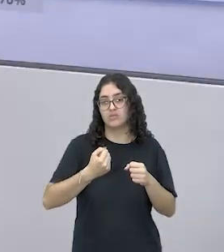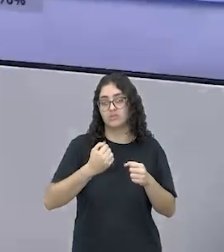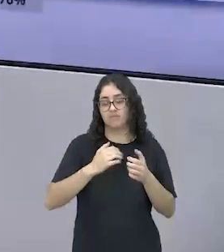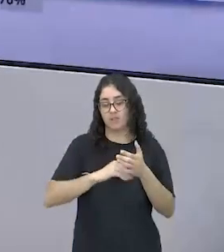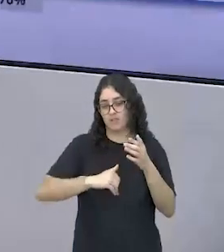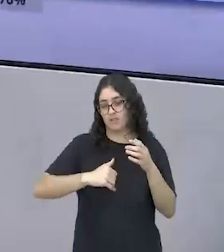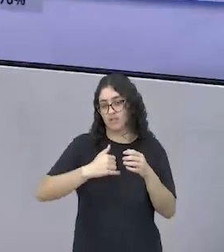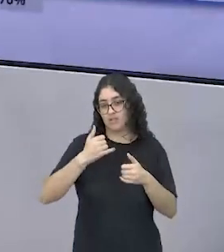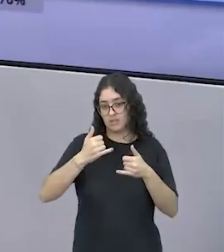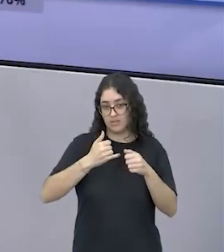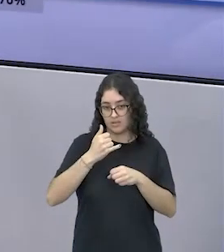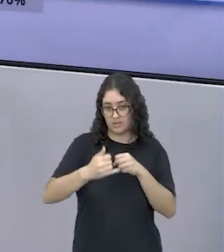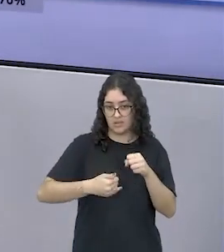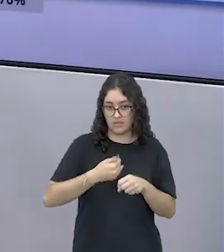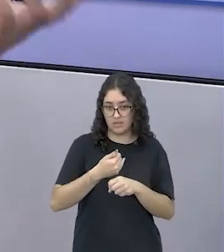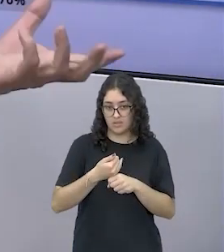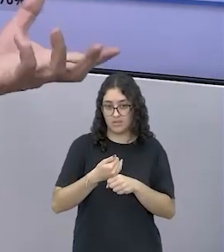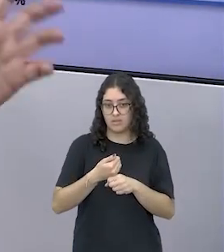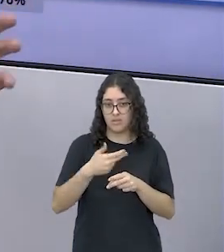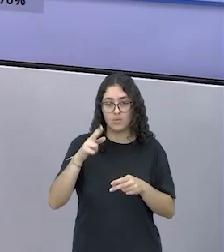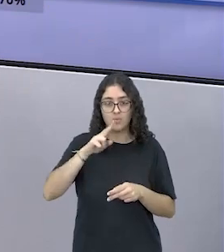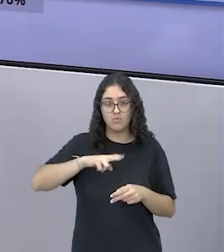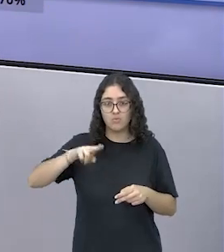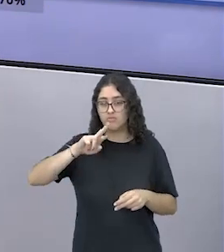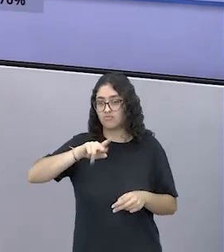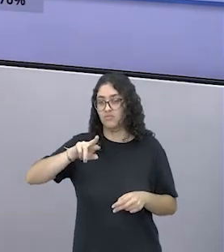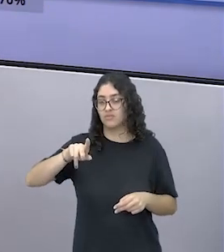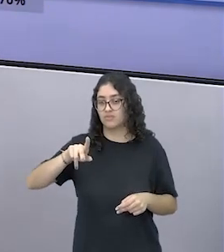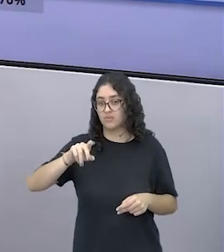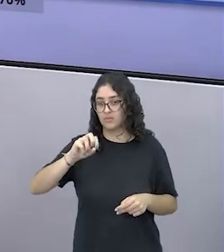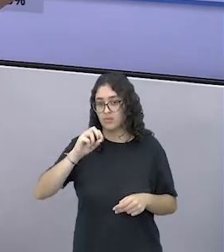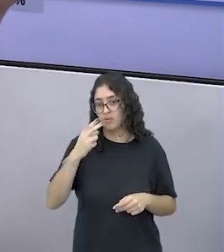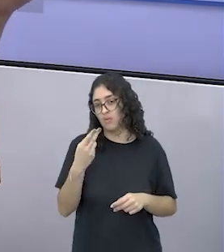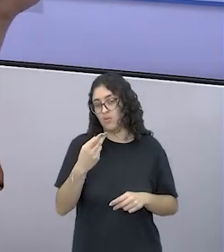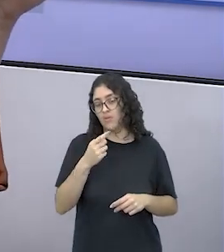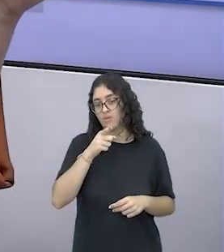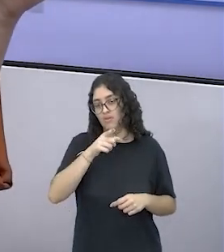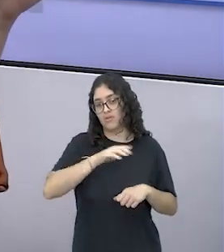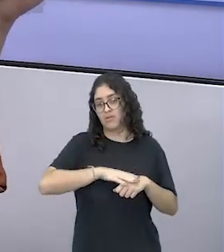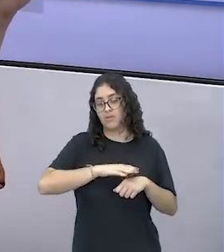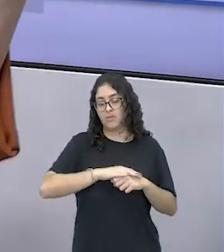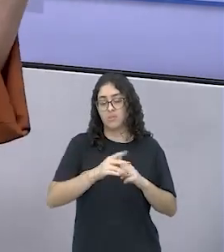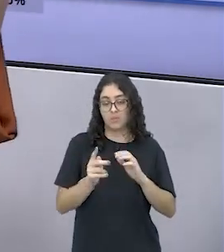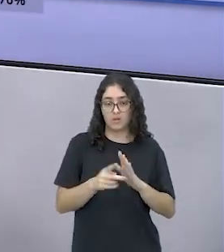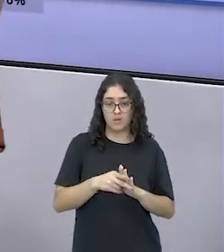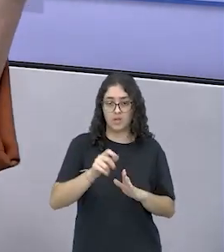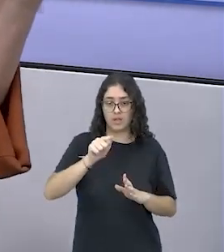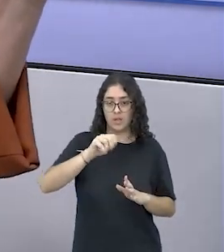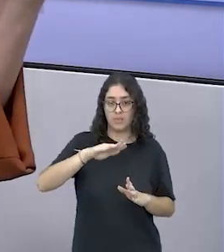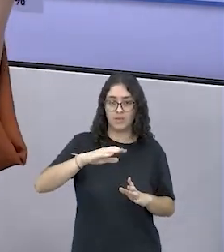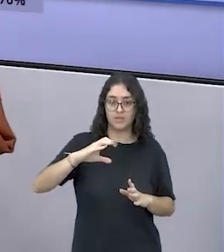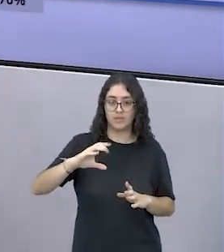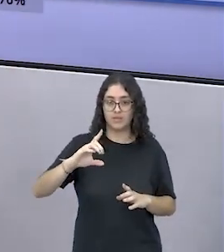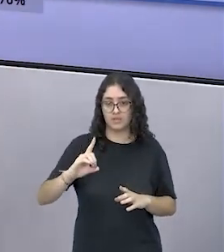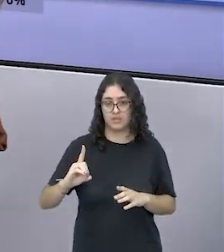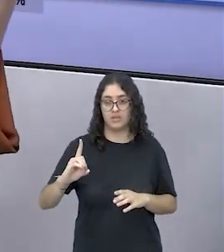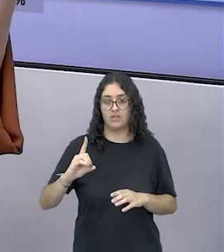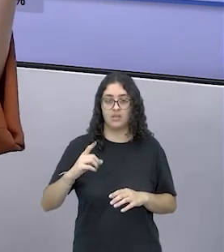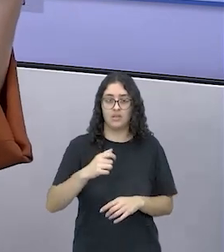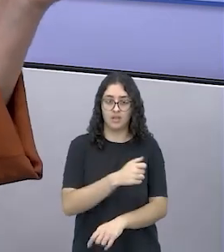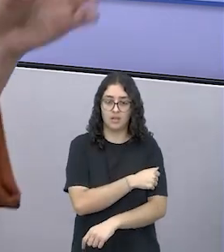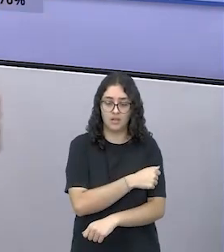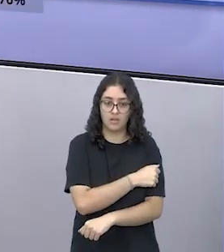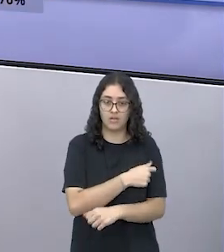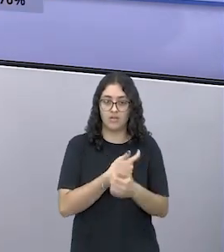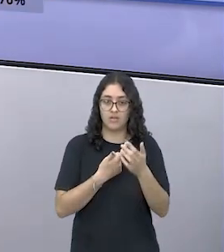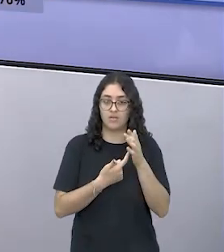levantando placas, faz levantando a mão, usa outro meio. Ou usa aquelas que você coloca as alternativas A, B, C, D e os alunos caminham